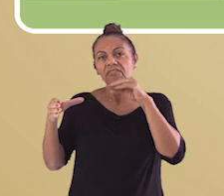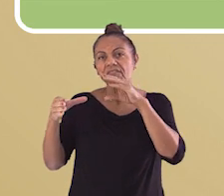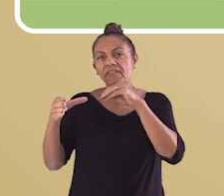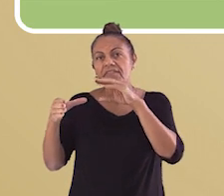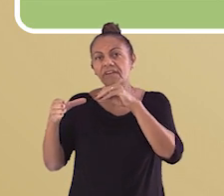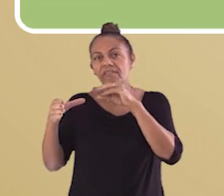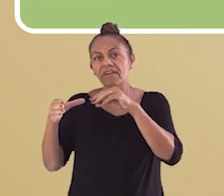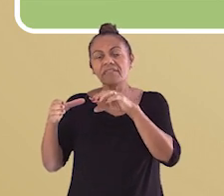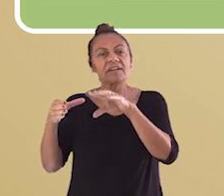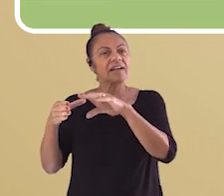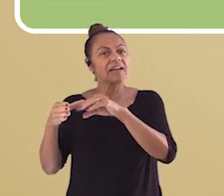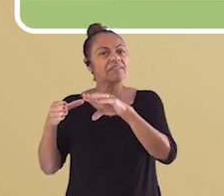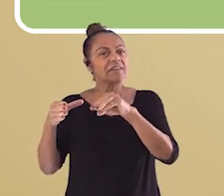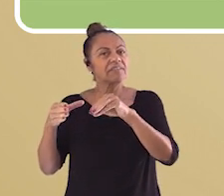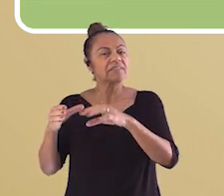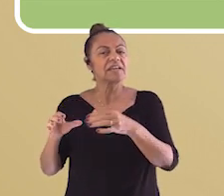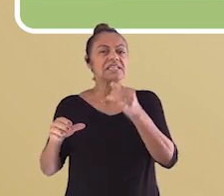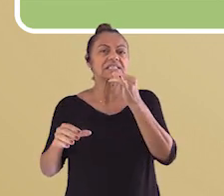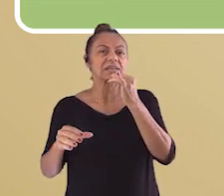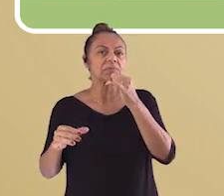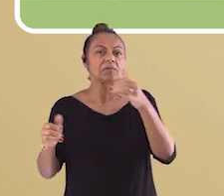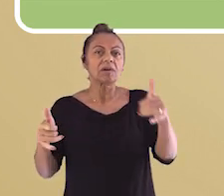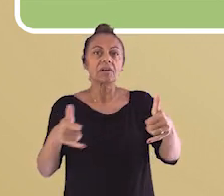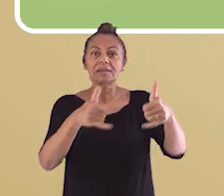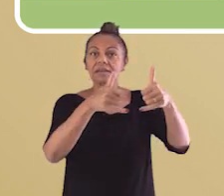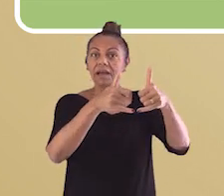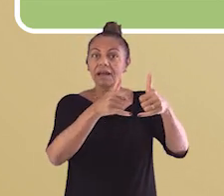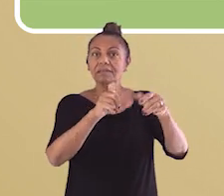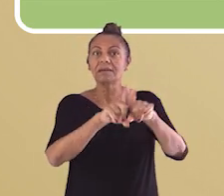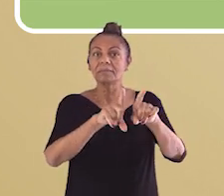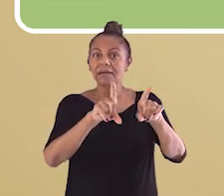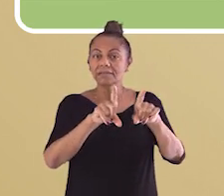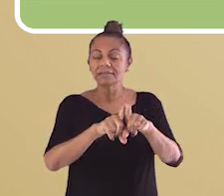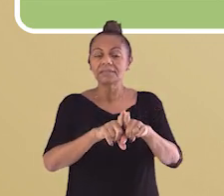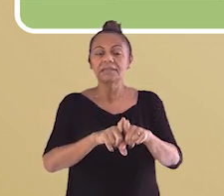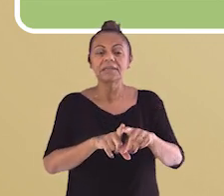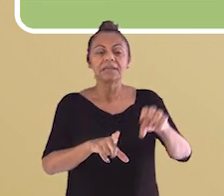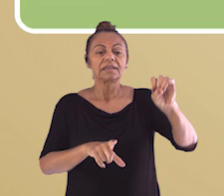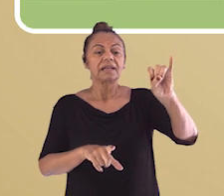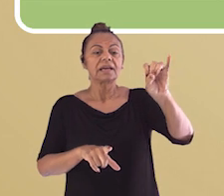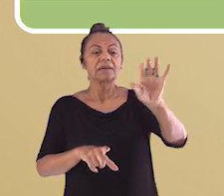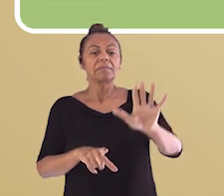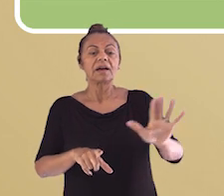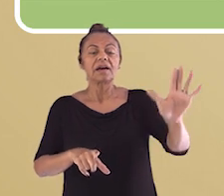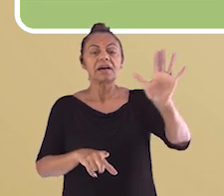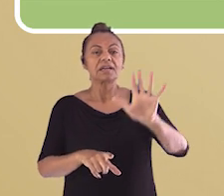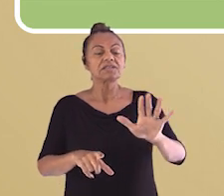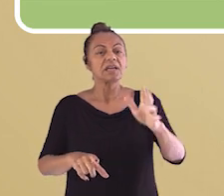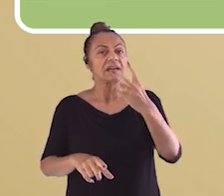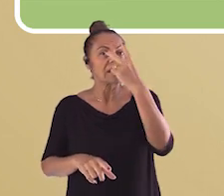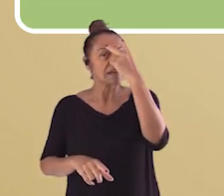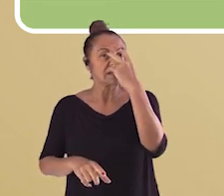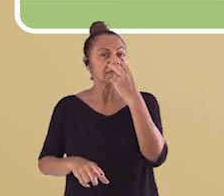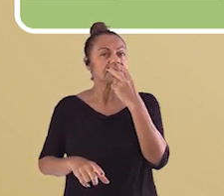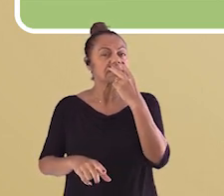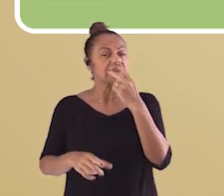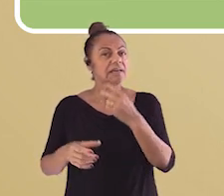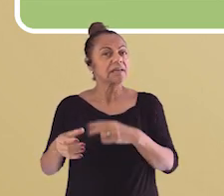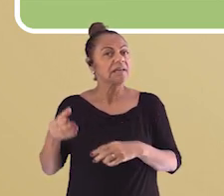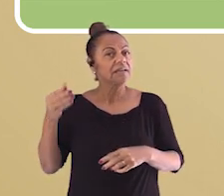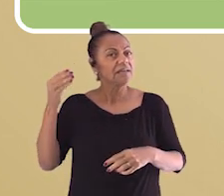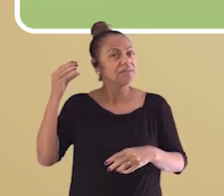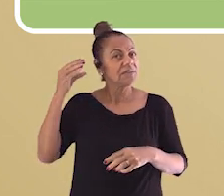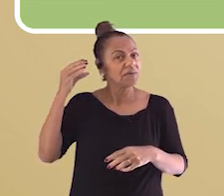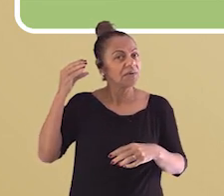como, por exemplo, fazer uma ligação para alguém. Na imagem, podemos observar uma pessoa com deficiência visual